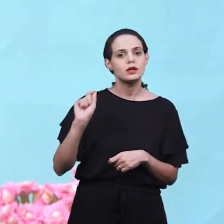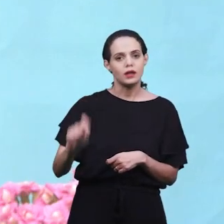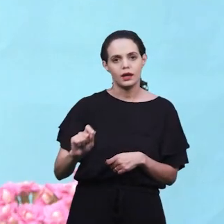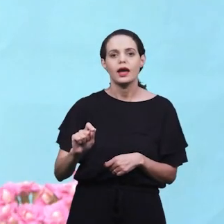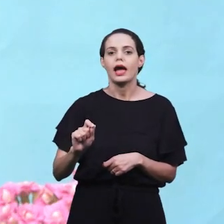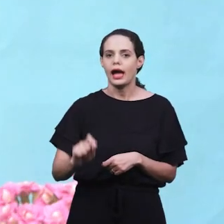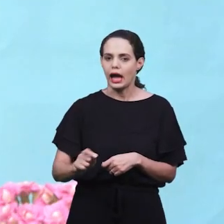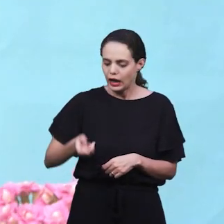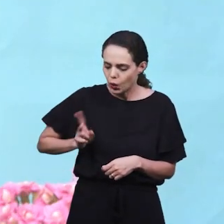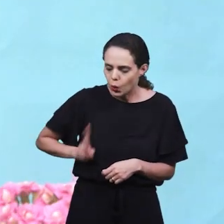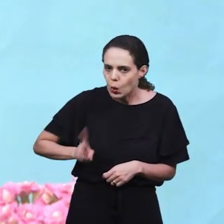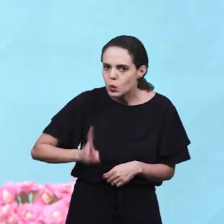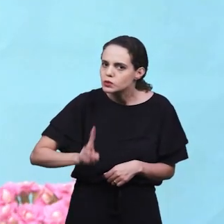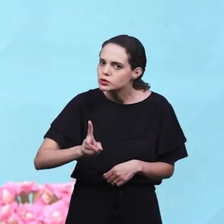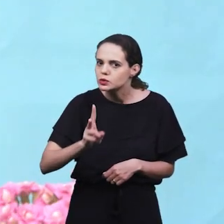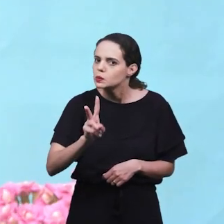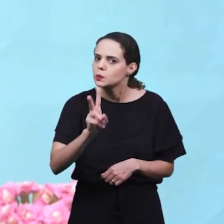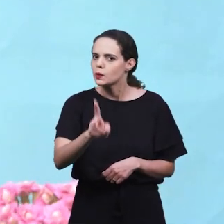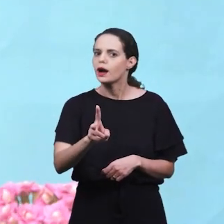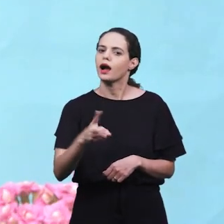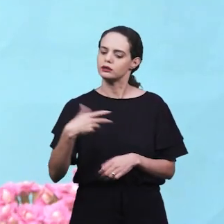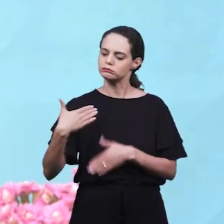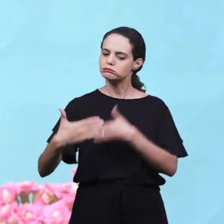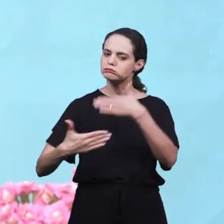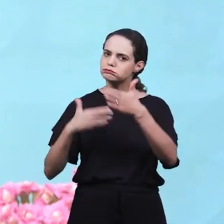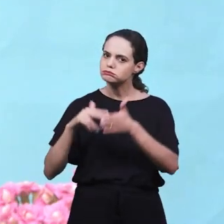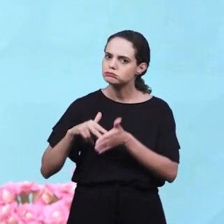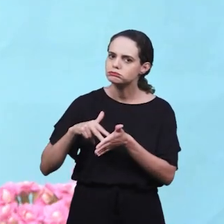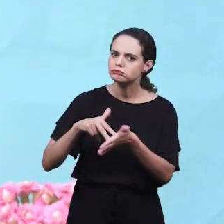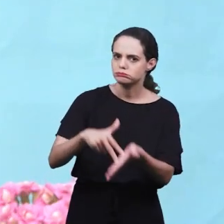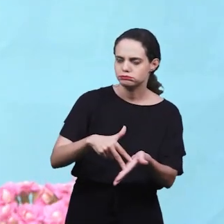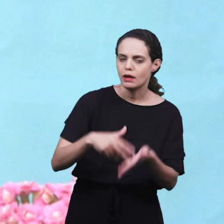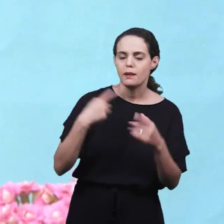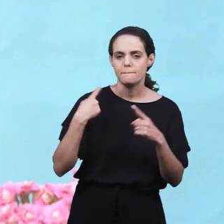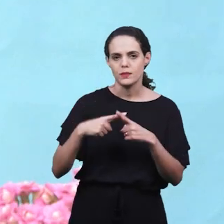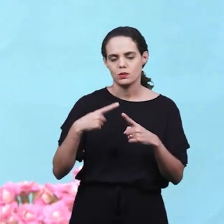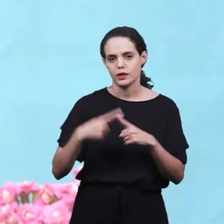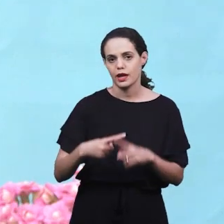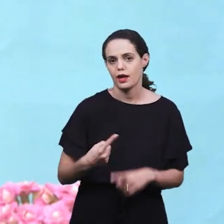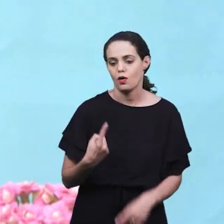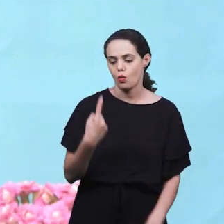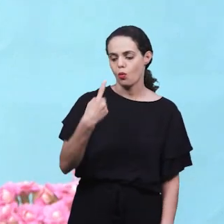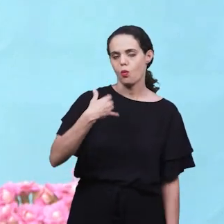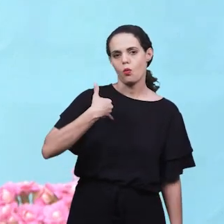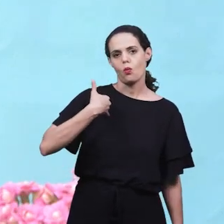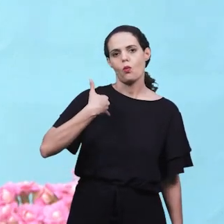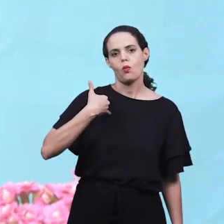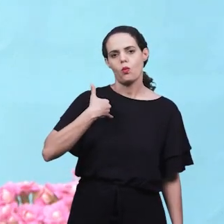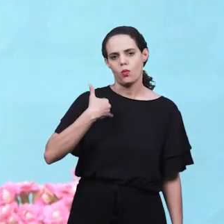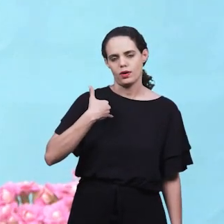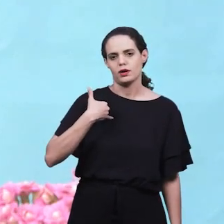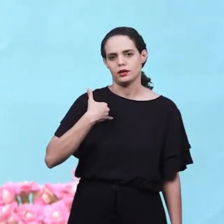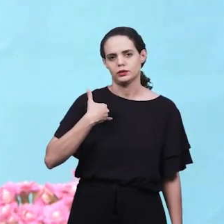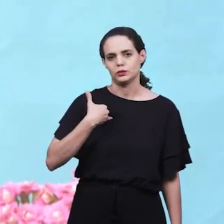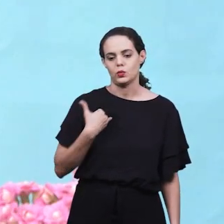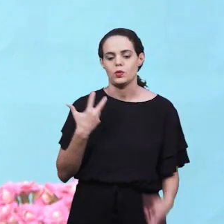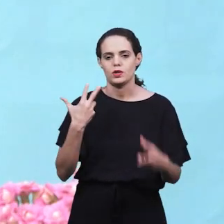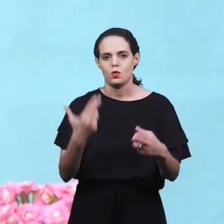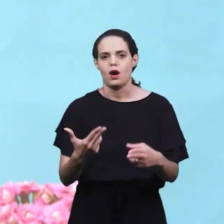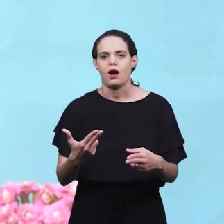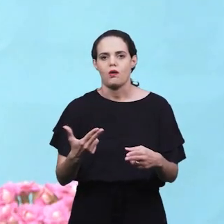de consistência. Para quando o bebê complementar 1 ano, ele consiga comer na consistência da